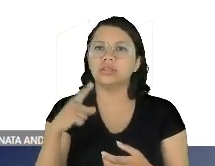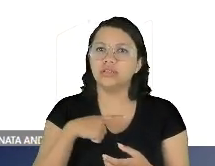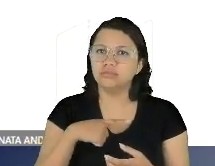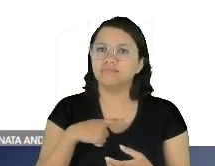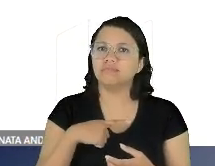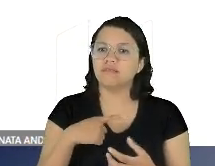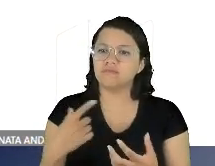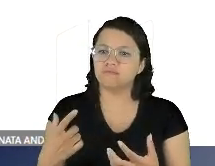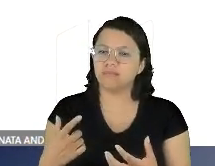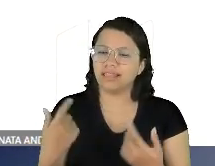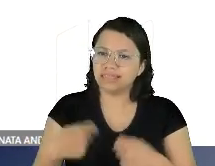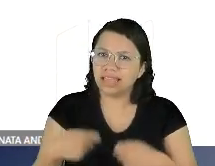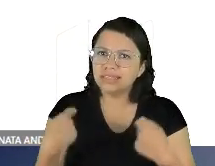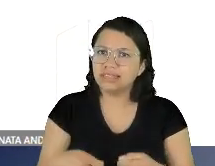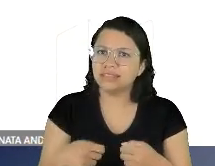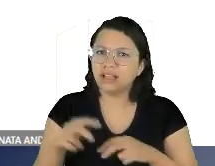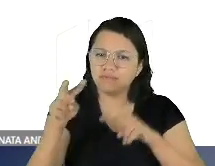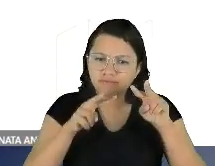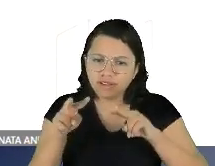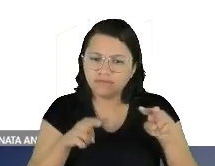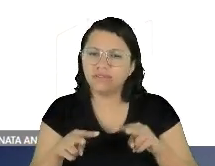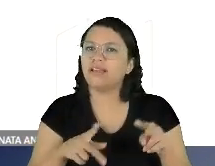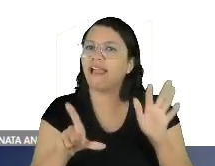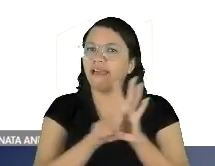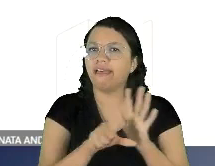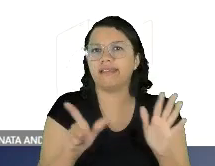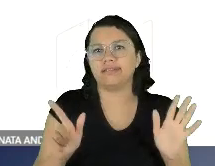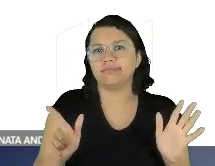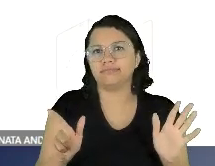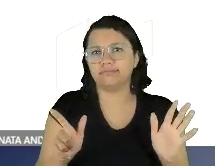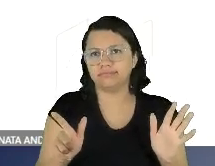a necessidade da revisão da legislação.